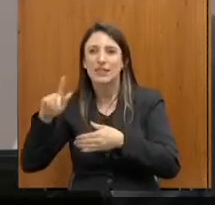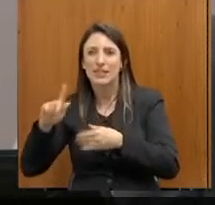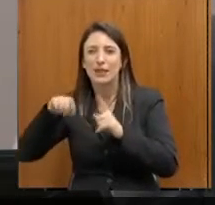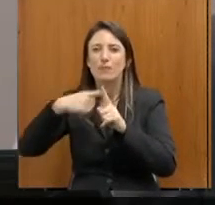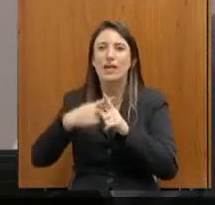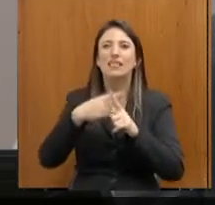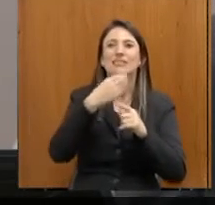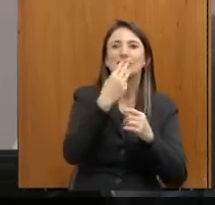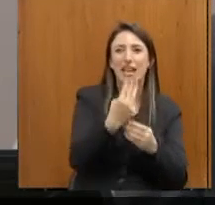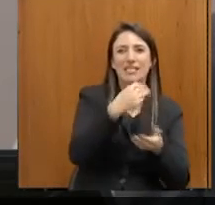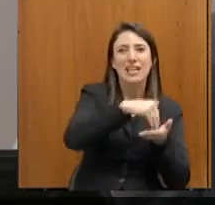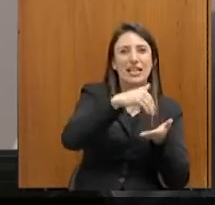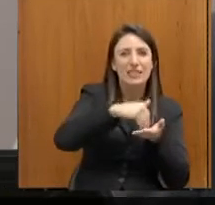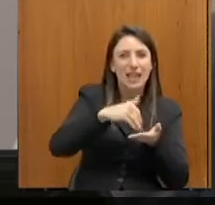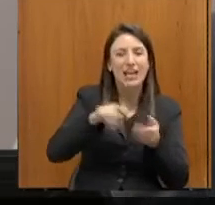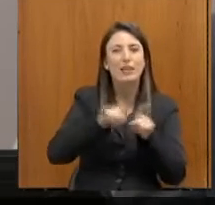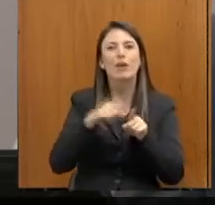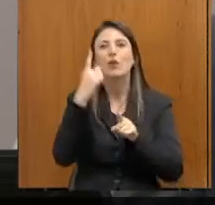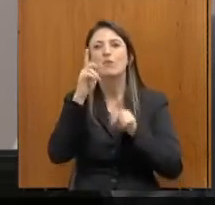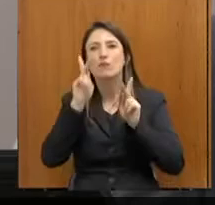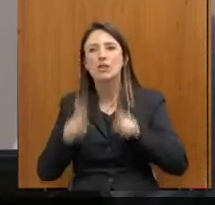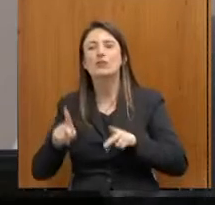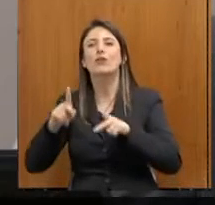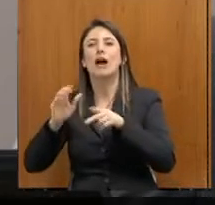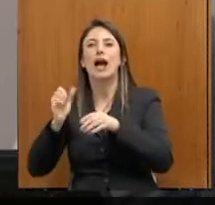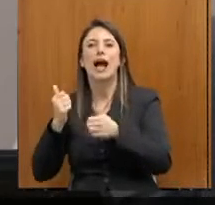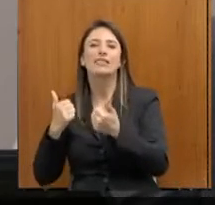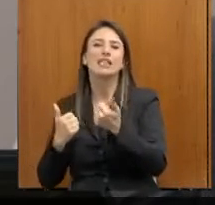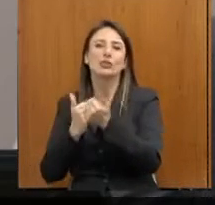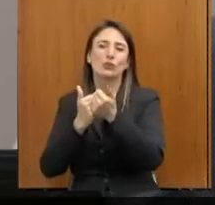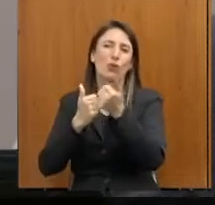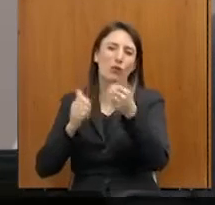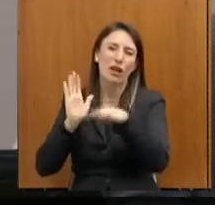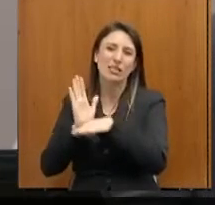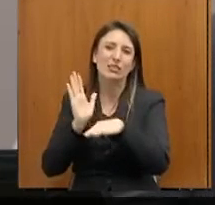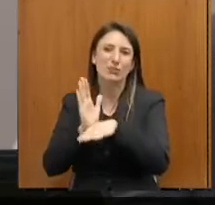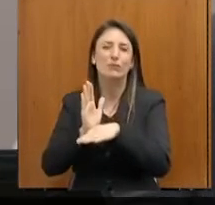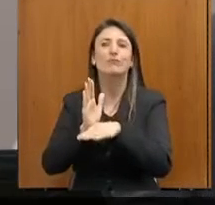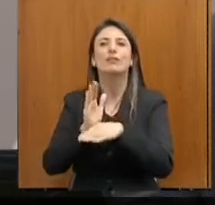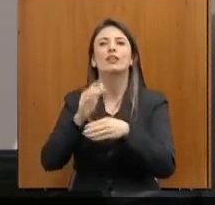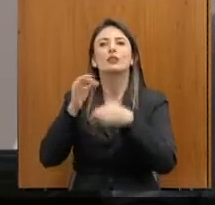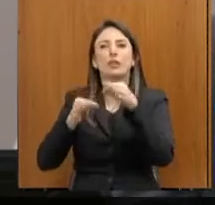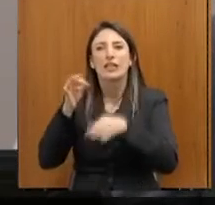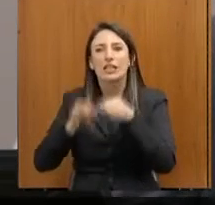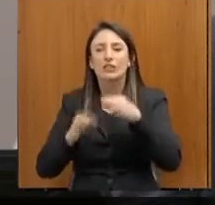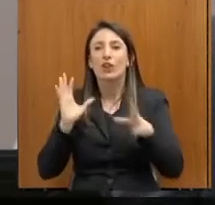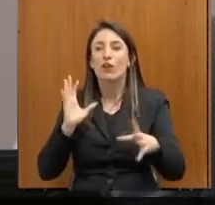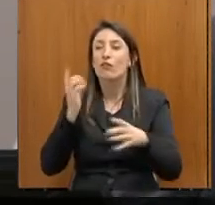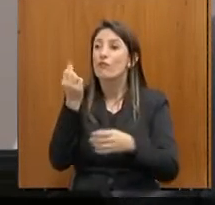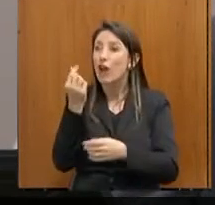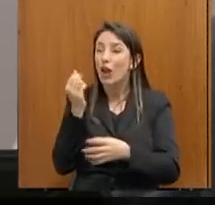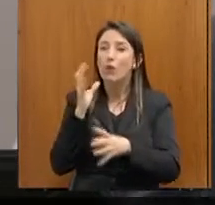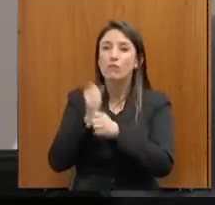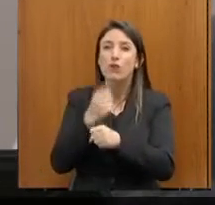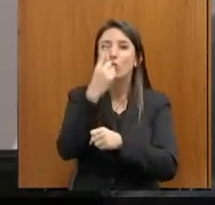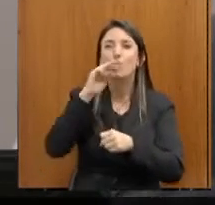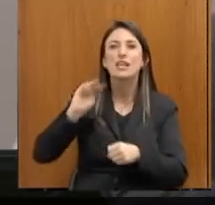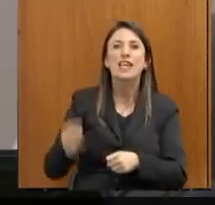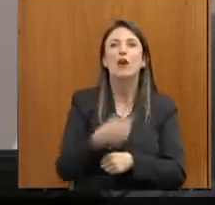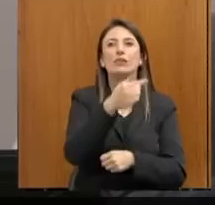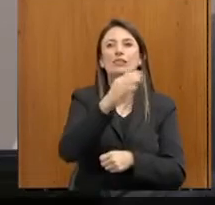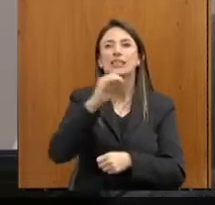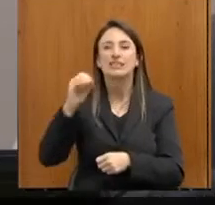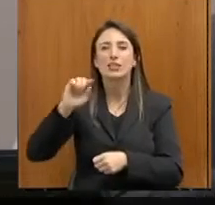uma assessora da diretoria jurídica o valor proposto pelo Sesi inicialmente era de 1 milhão e 700 mil após a negociação